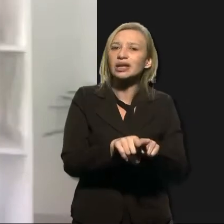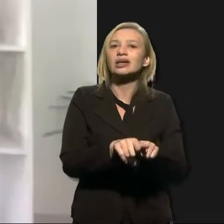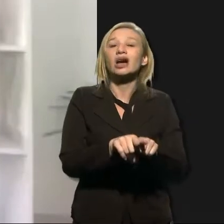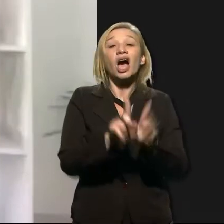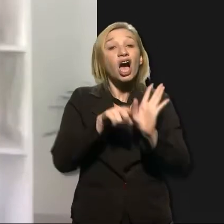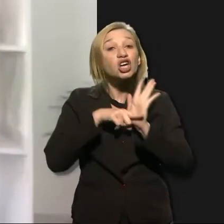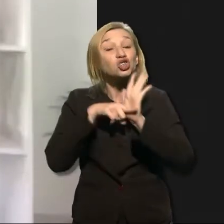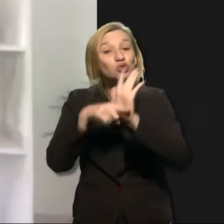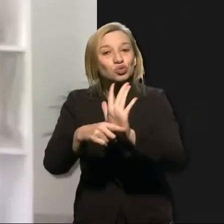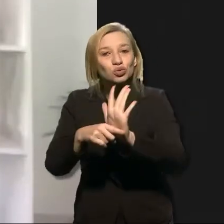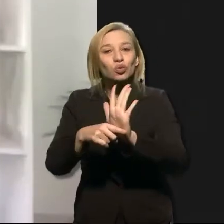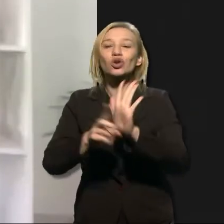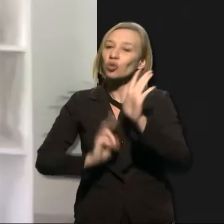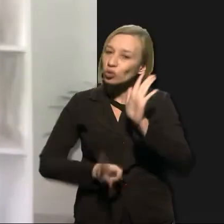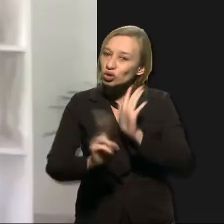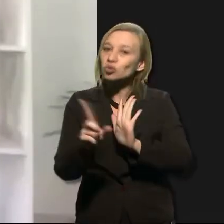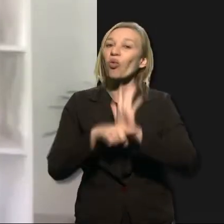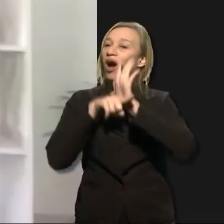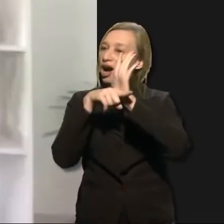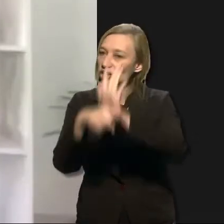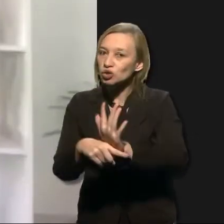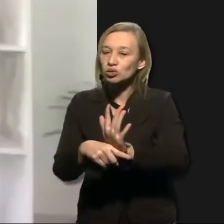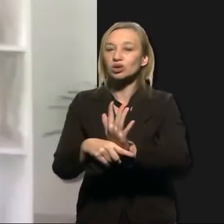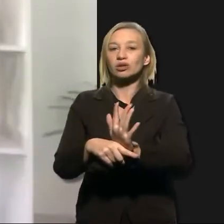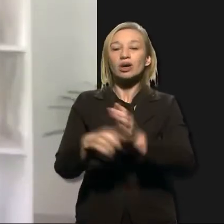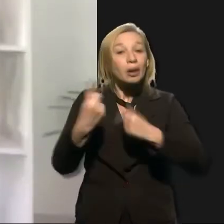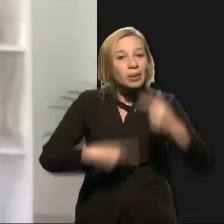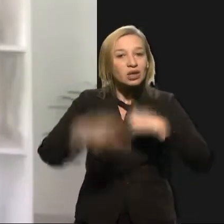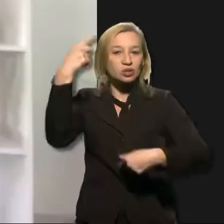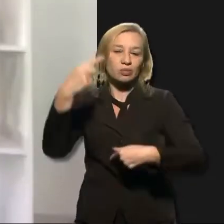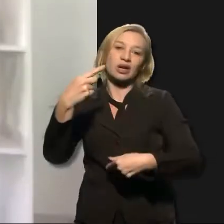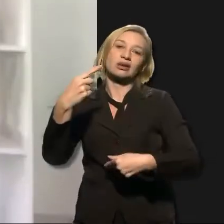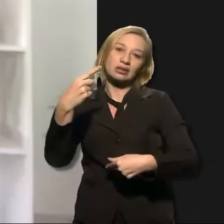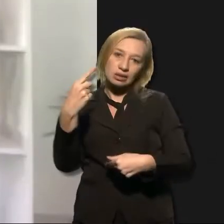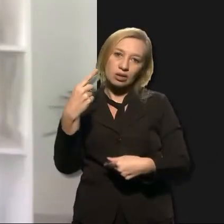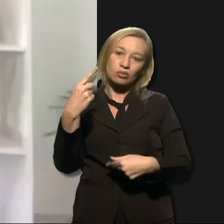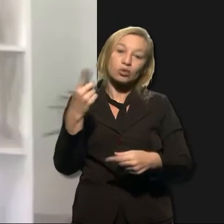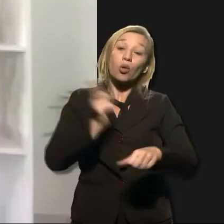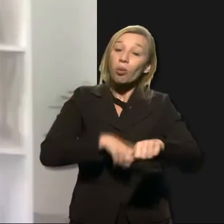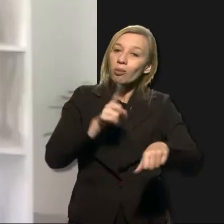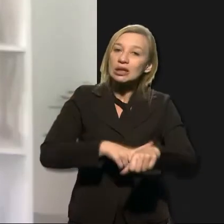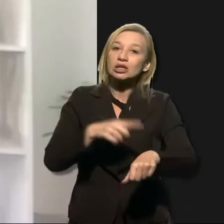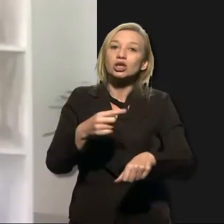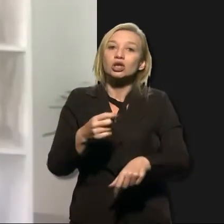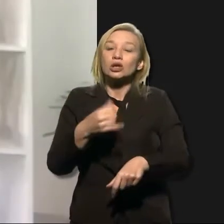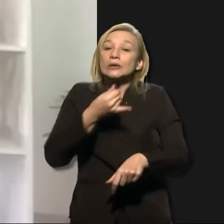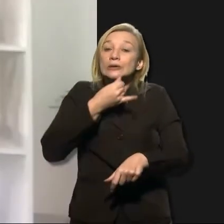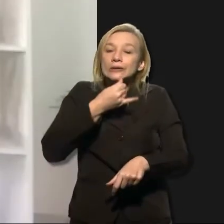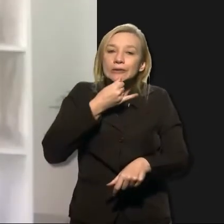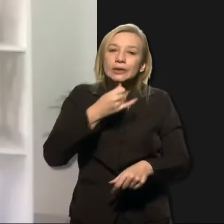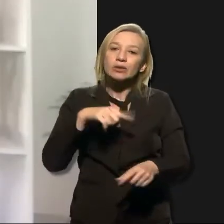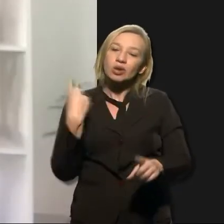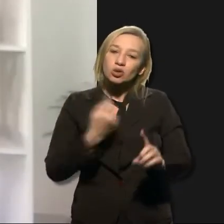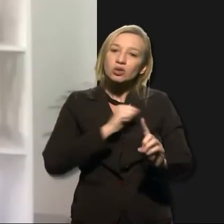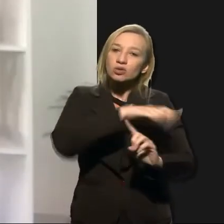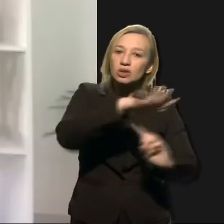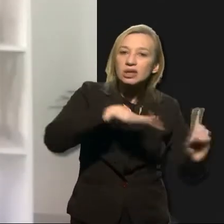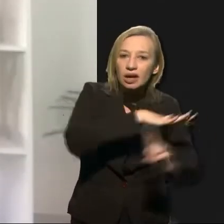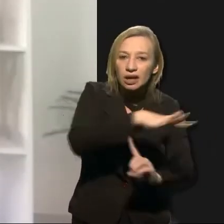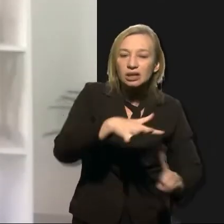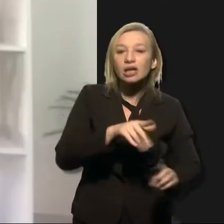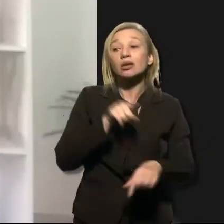para a população do Estado do Rio de Janeiro, como de fato contribuiu e ainda contribui para a superação desse que é um